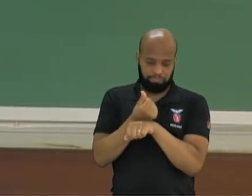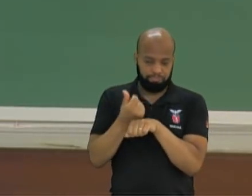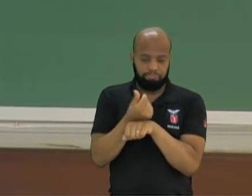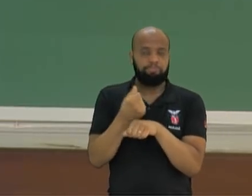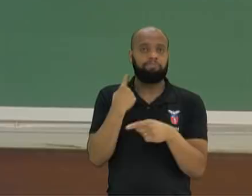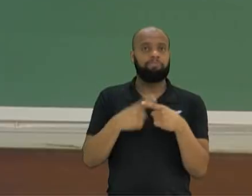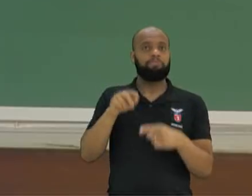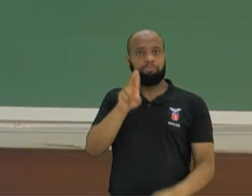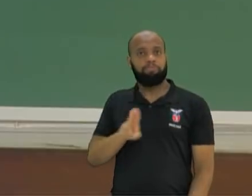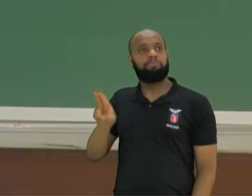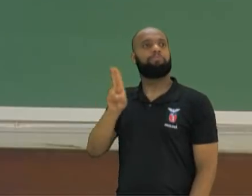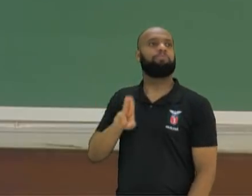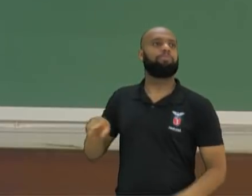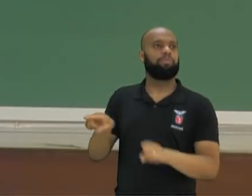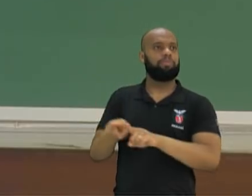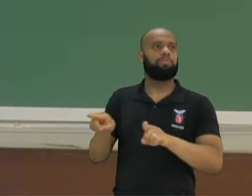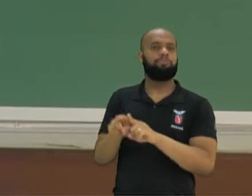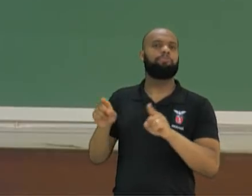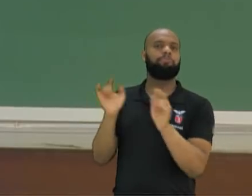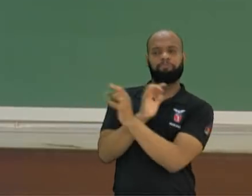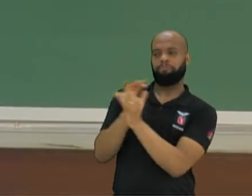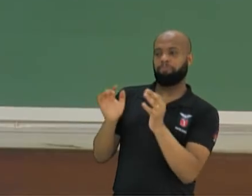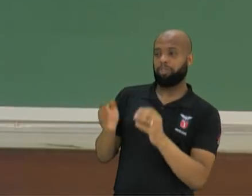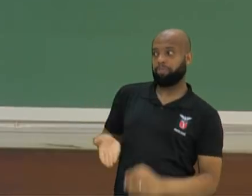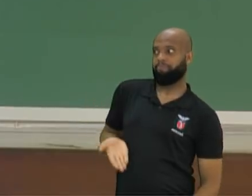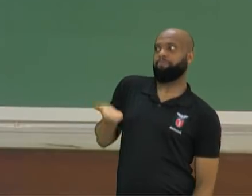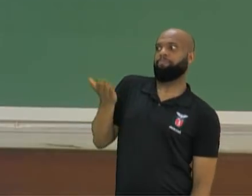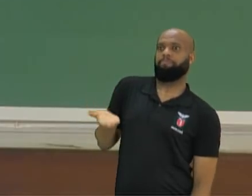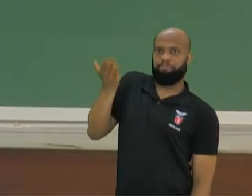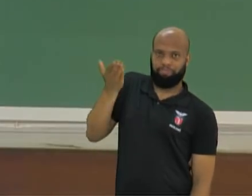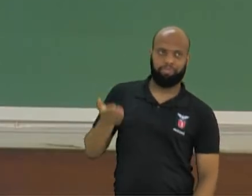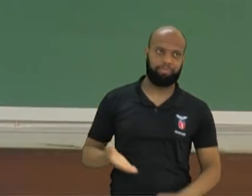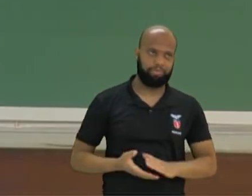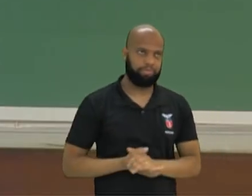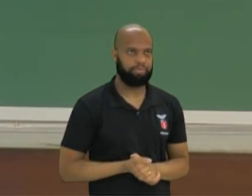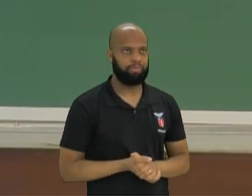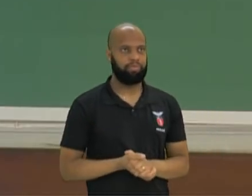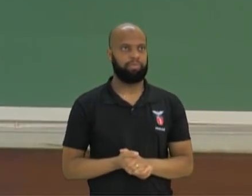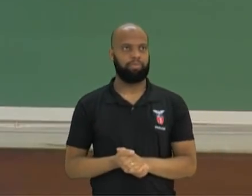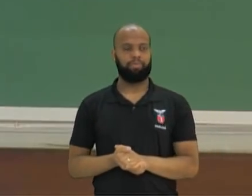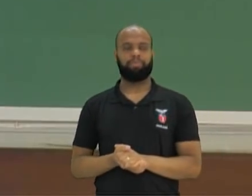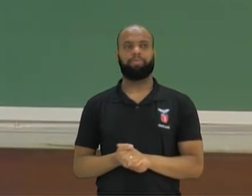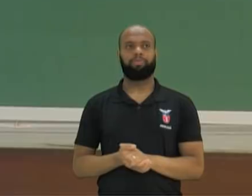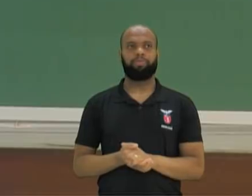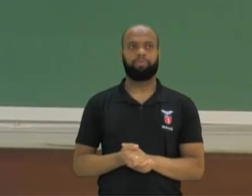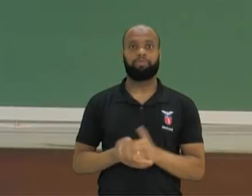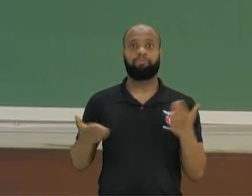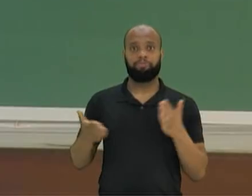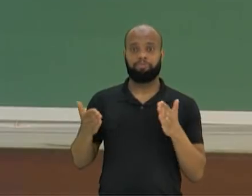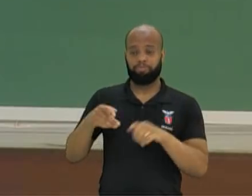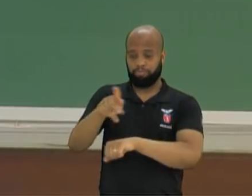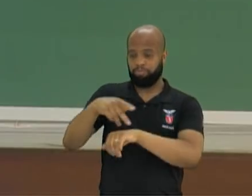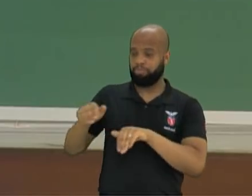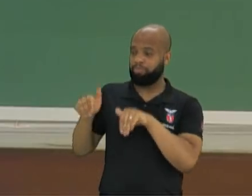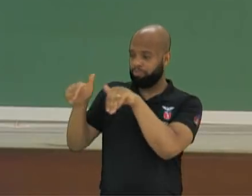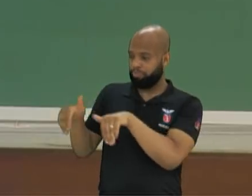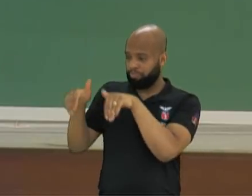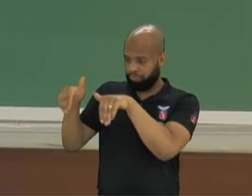para otimizar, né, a urbanização e o crescimento dessa cidade. Aí vamos para a Austrália, né,